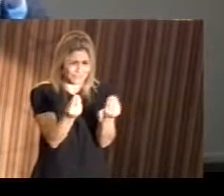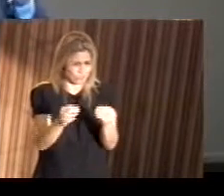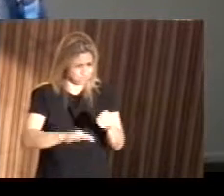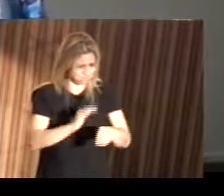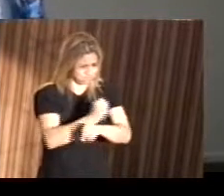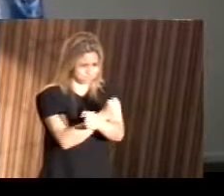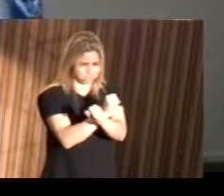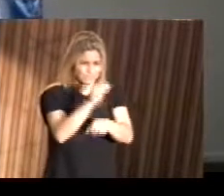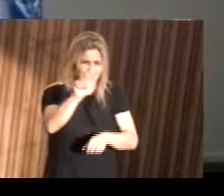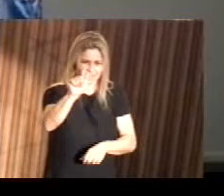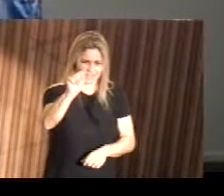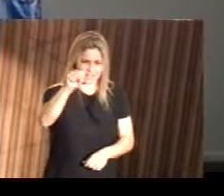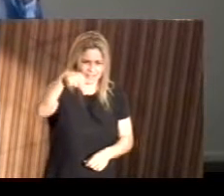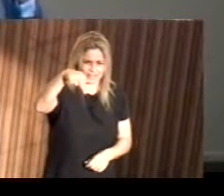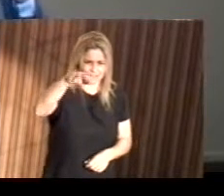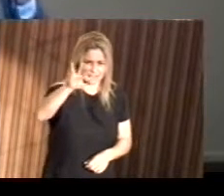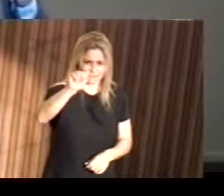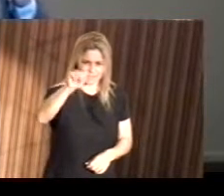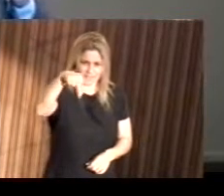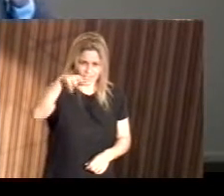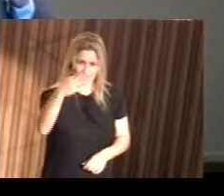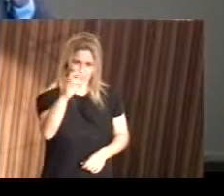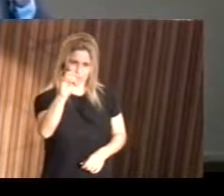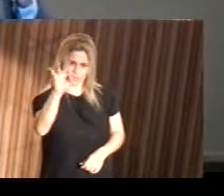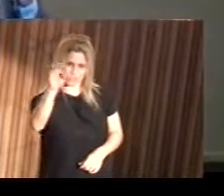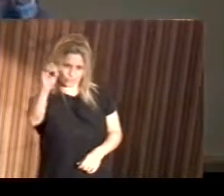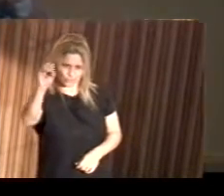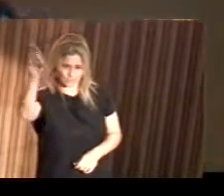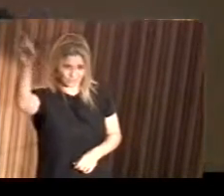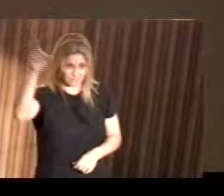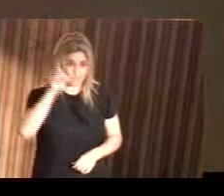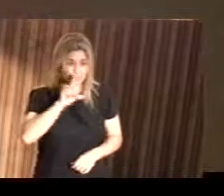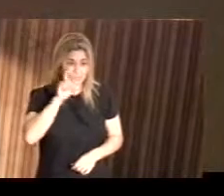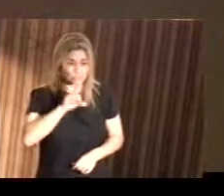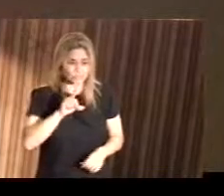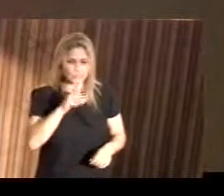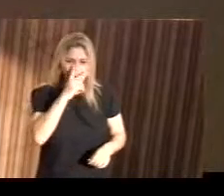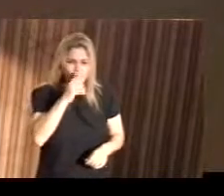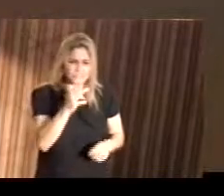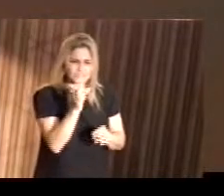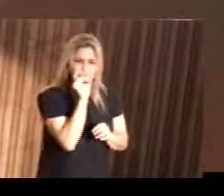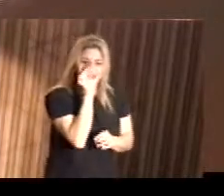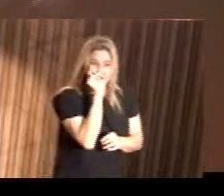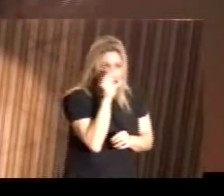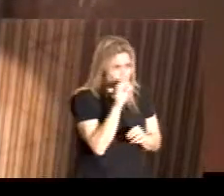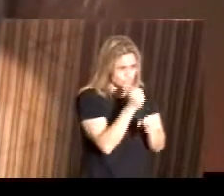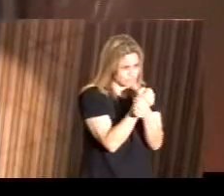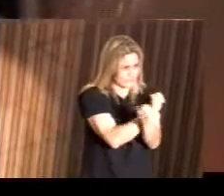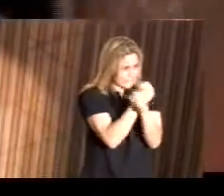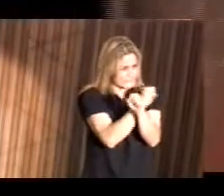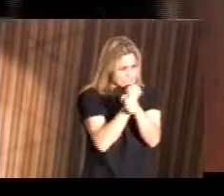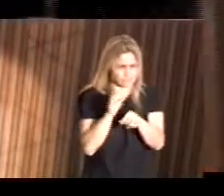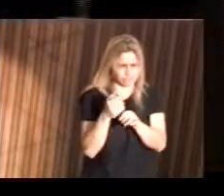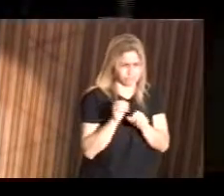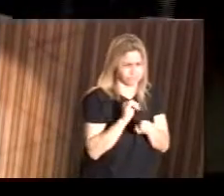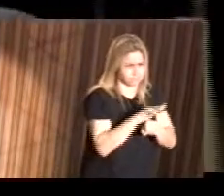E essa praga de gafanhotos devastou todas as plantações de Minnesota.